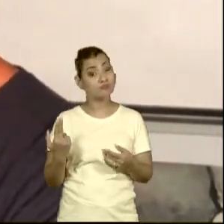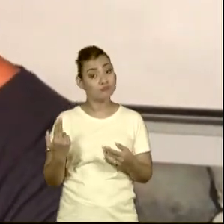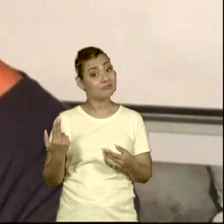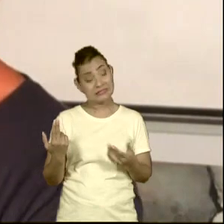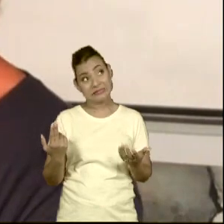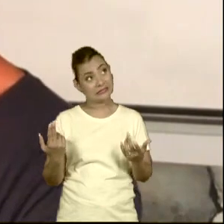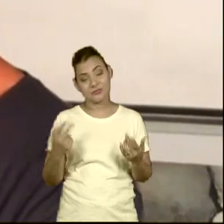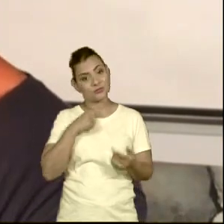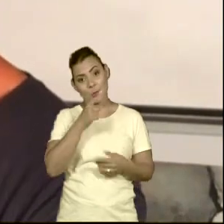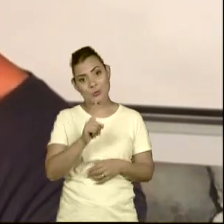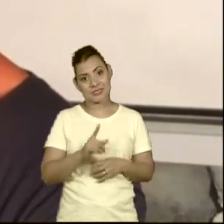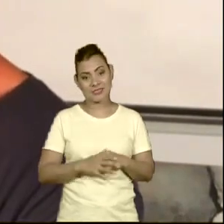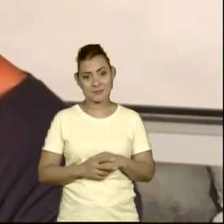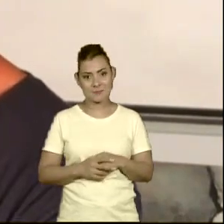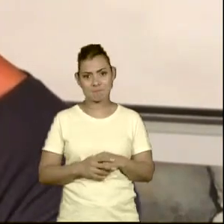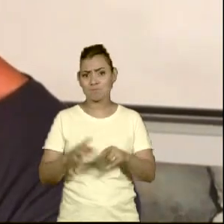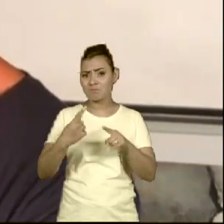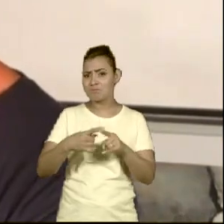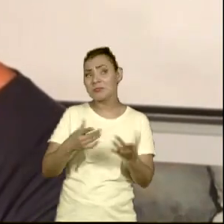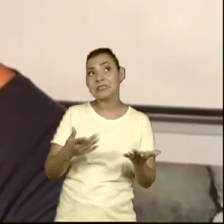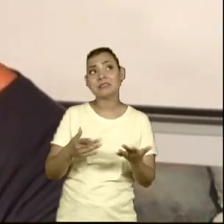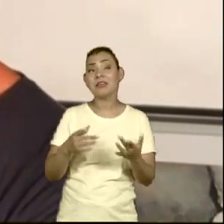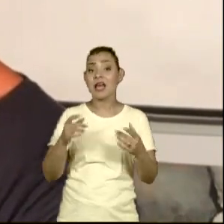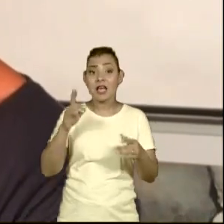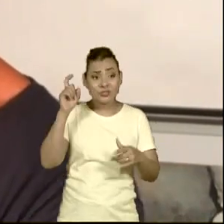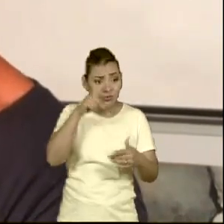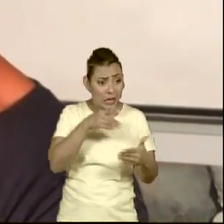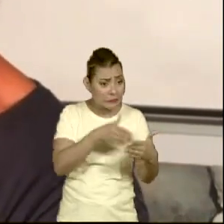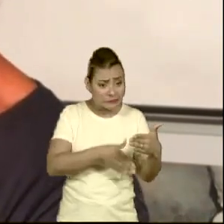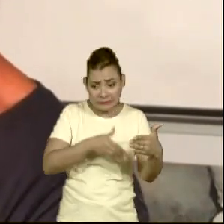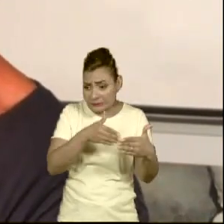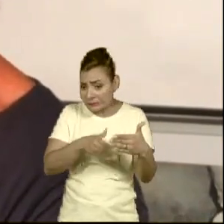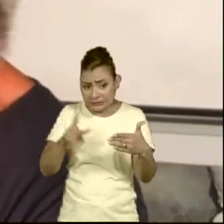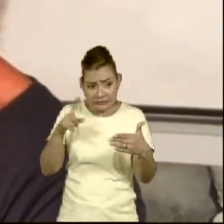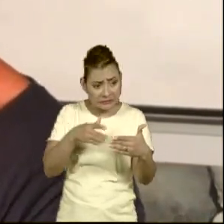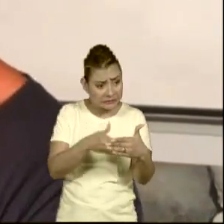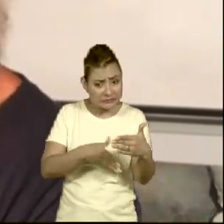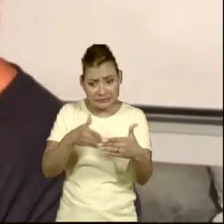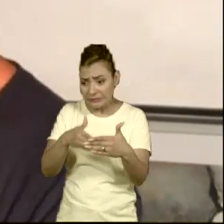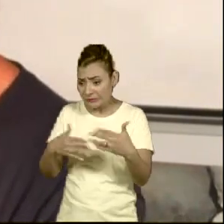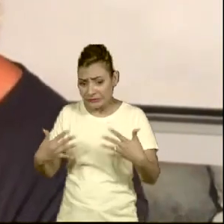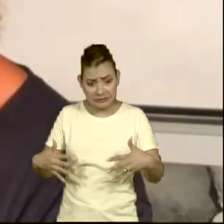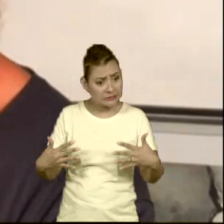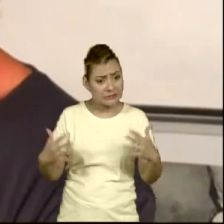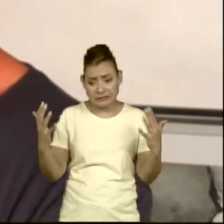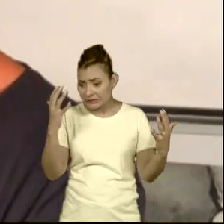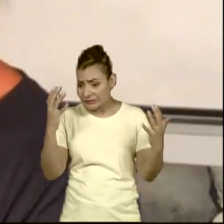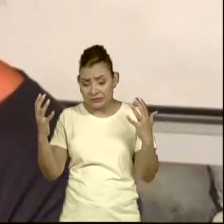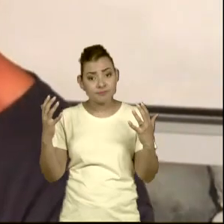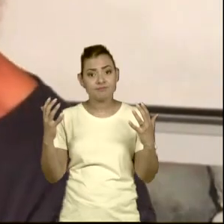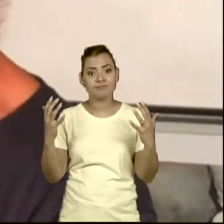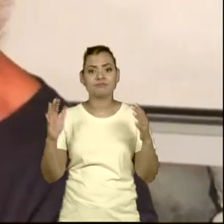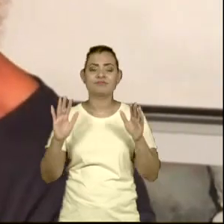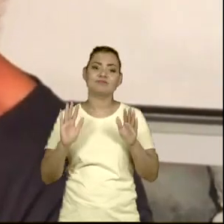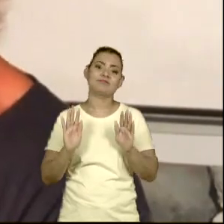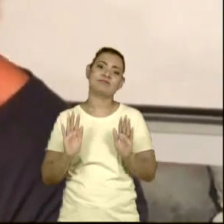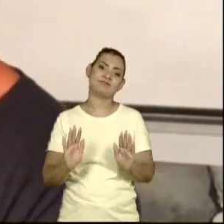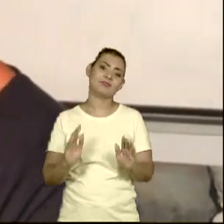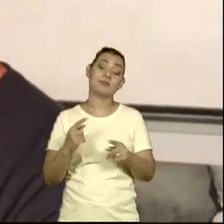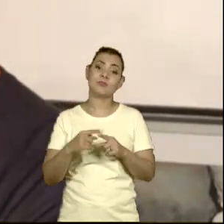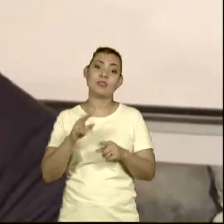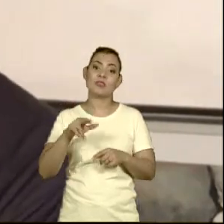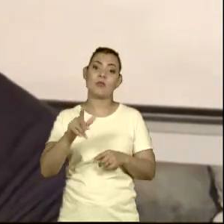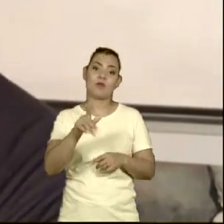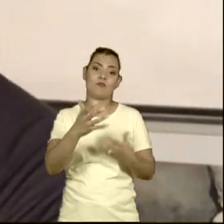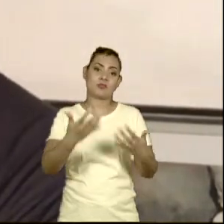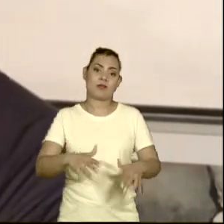gente. Se tudo, se as pequenas dificuldades que aparecerem para você no começo se tornarem grandes dificuldades, muito provavelmente é porque não é